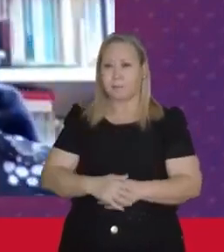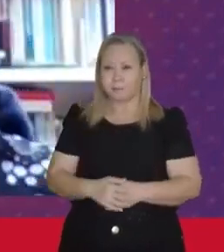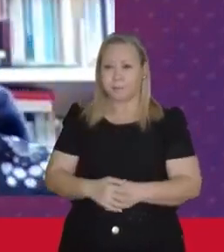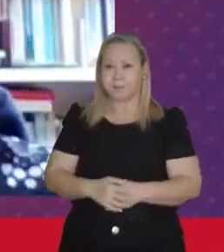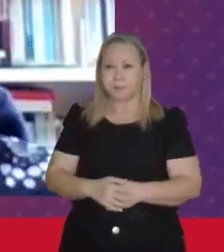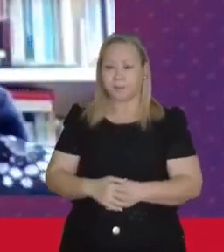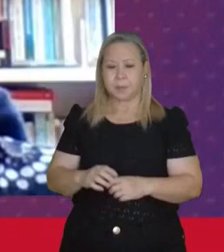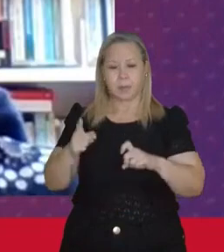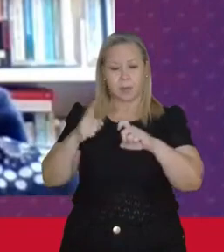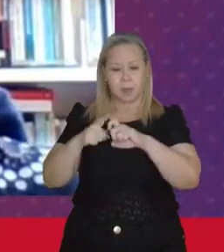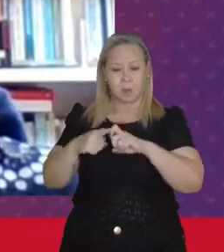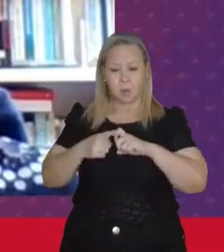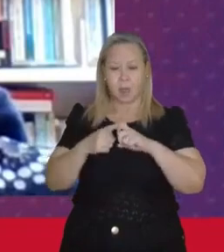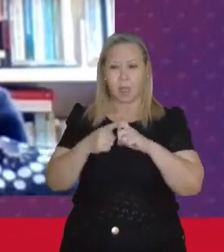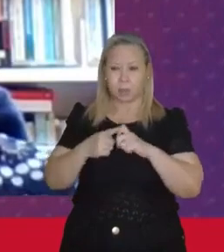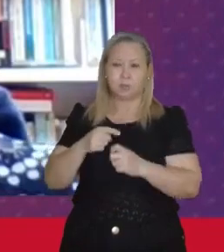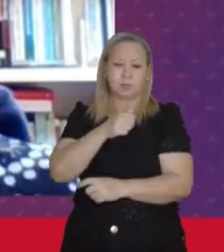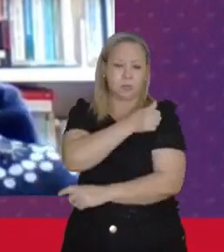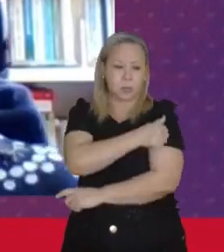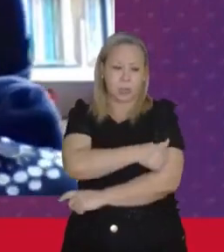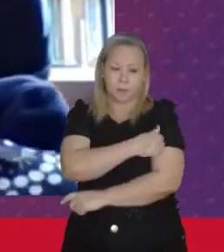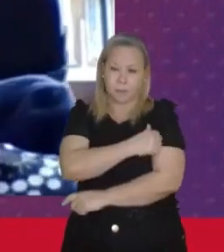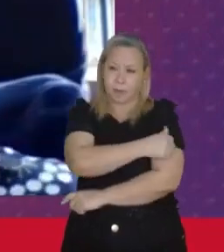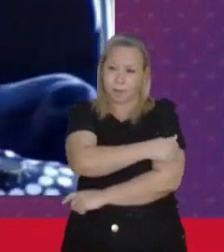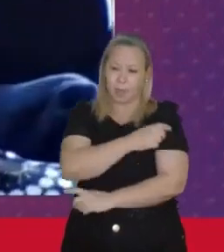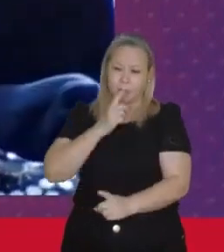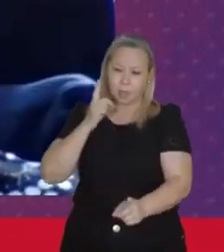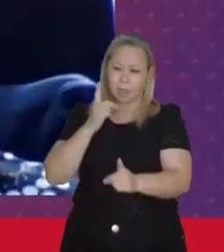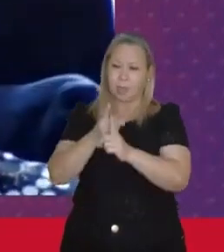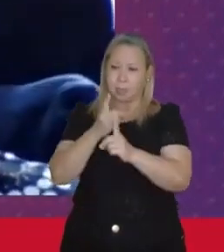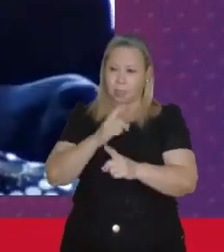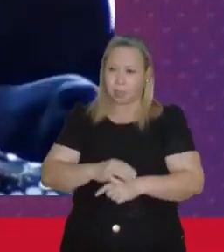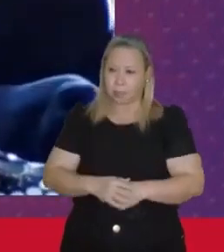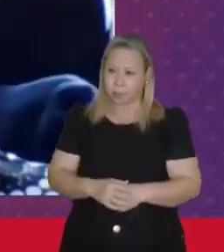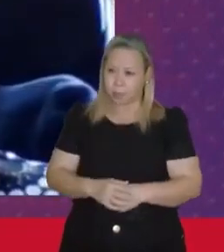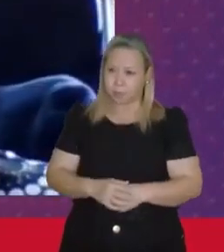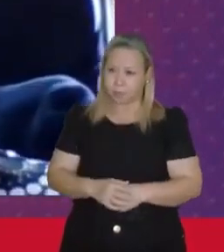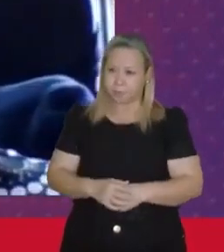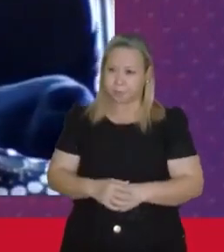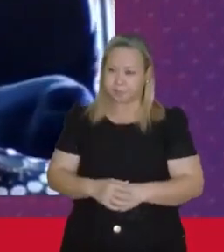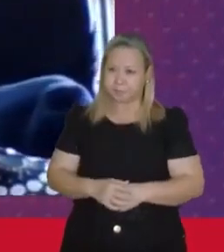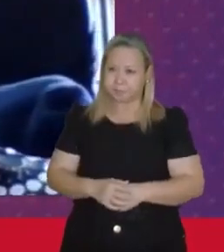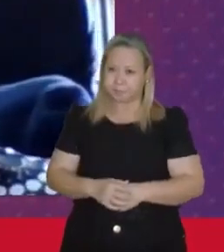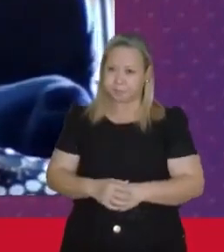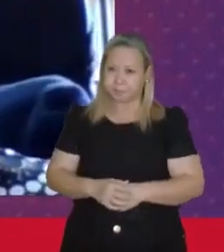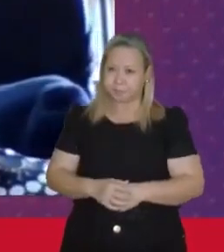que é o médico, a enfermeira e atendente de enfermagem.